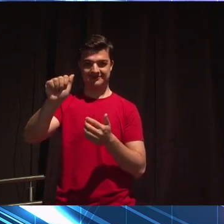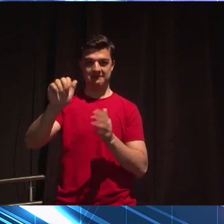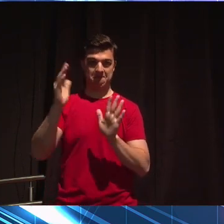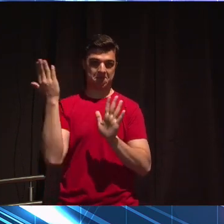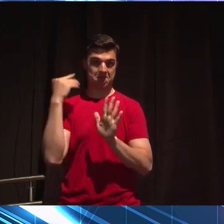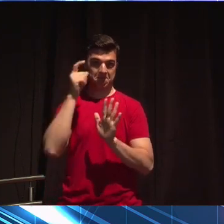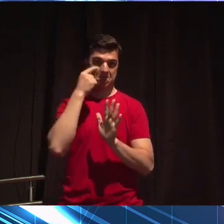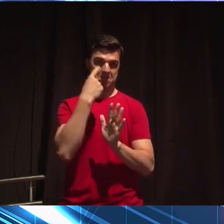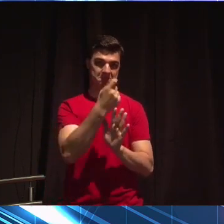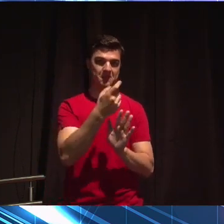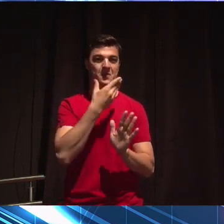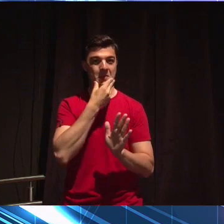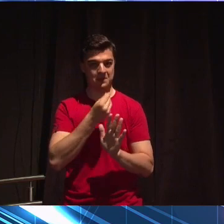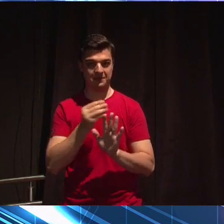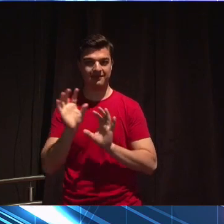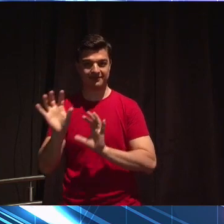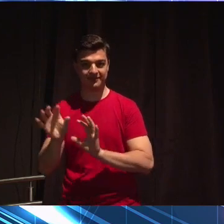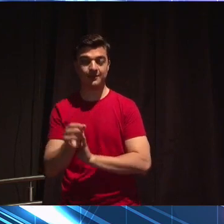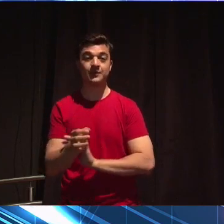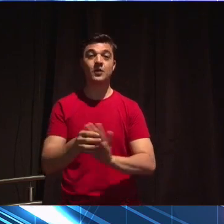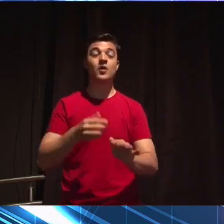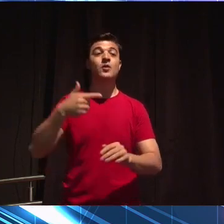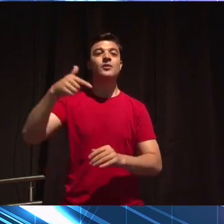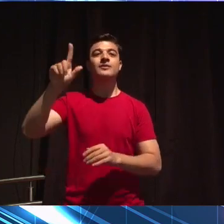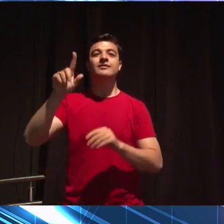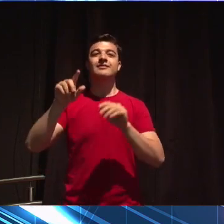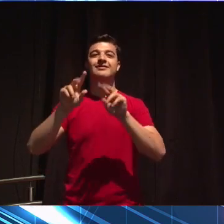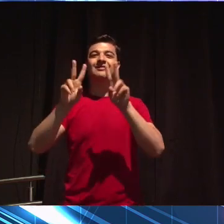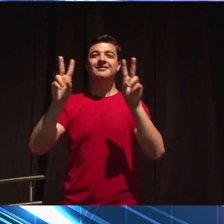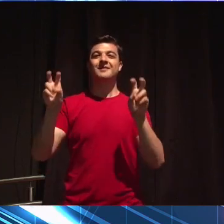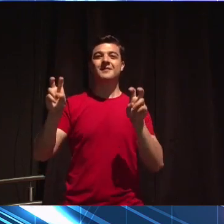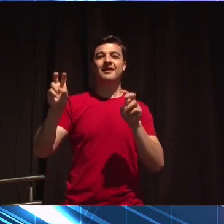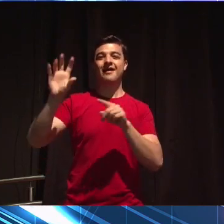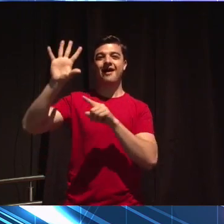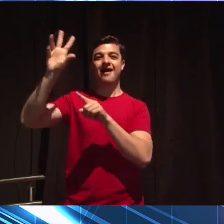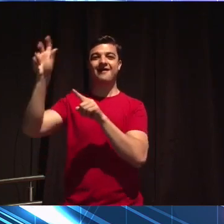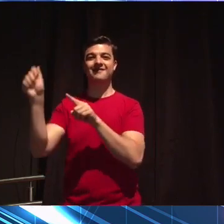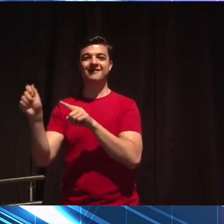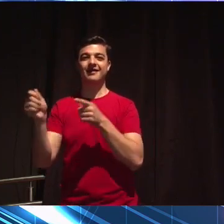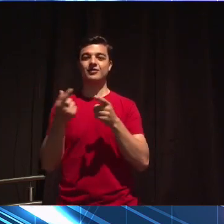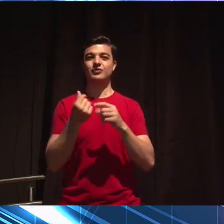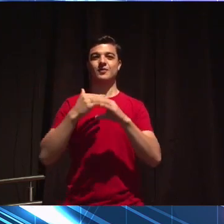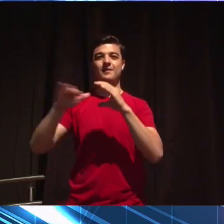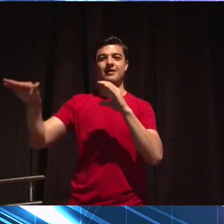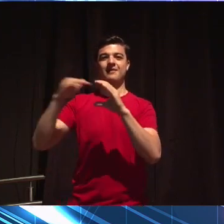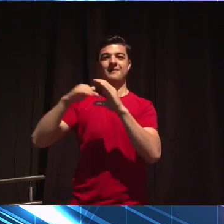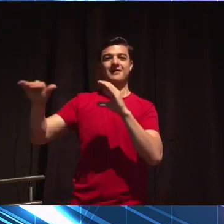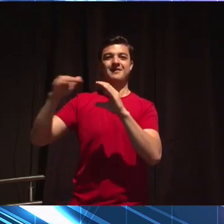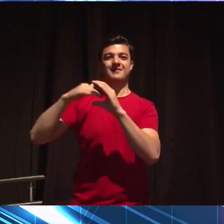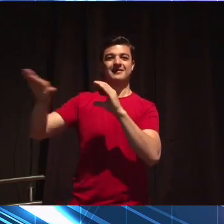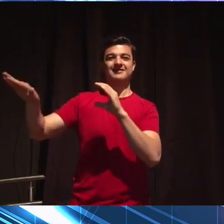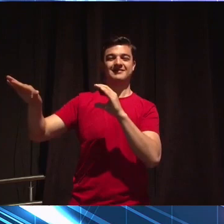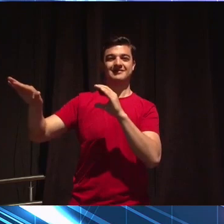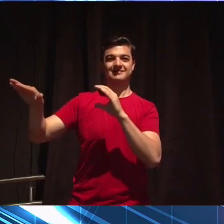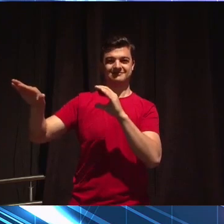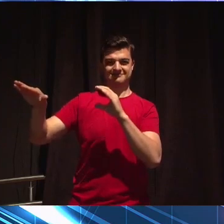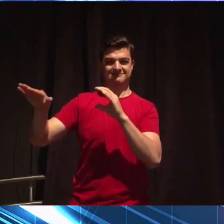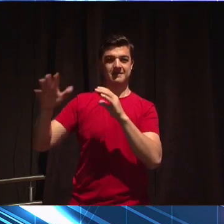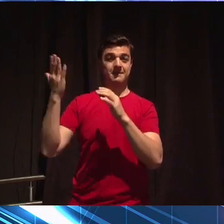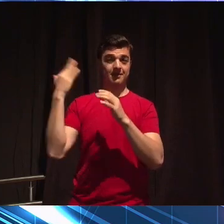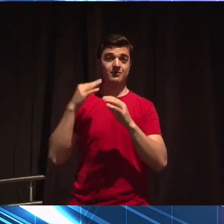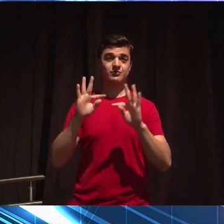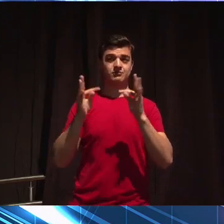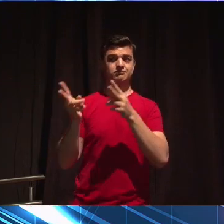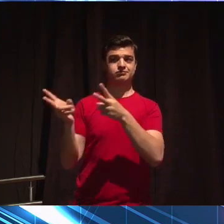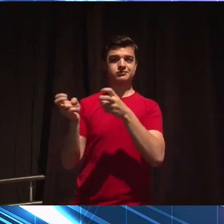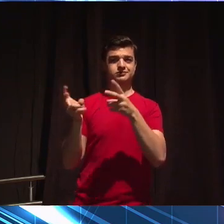ajuda. Né? A família Mandela, é impressionante como eles tentam mandar dinheiro para fora da África. Mas, enfim, isso era o spam que nós recebíamos no passado. Hoje,